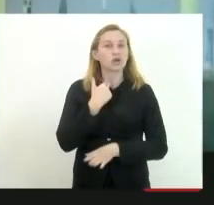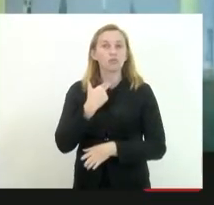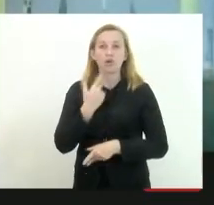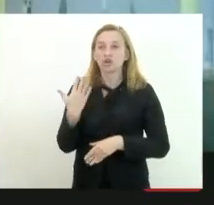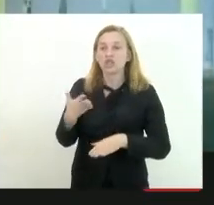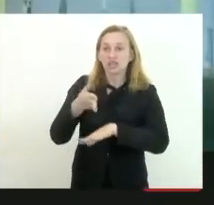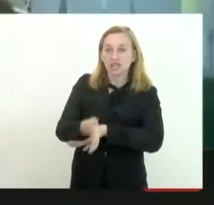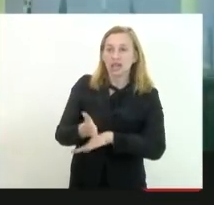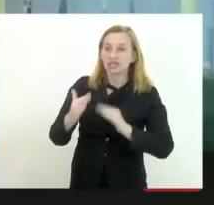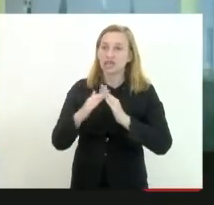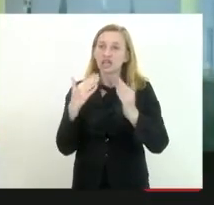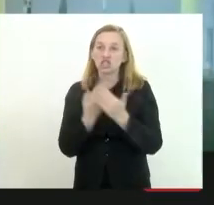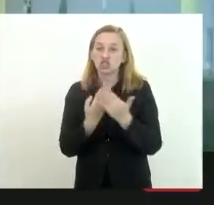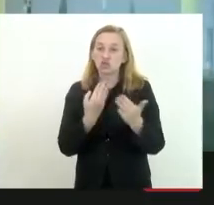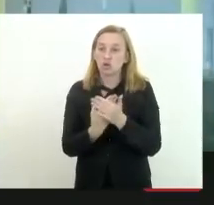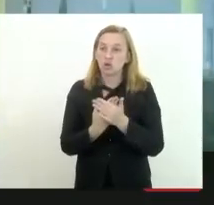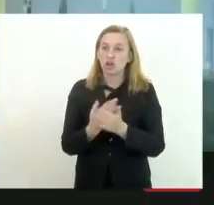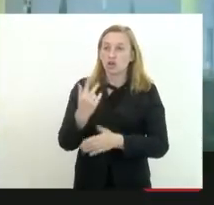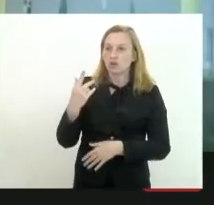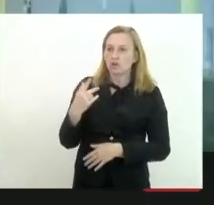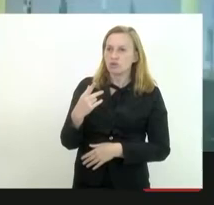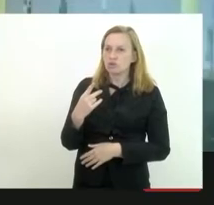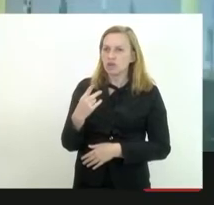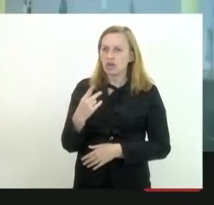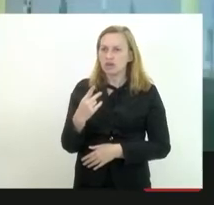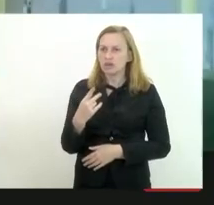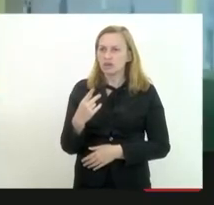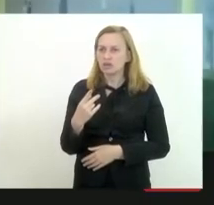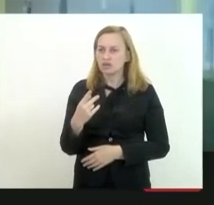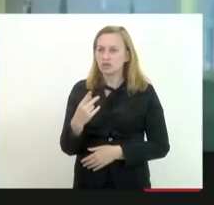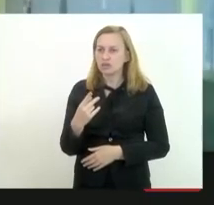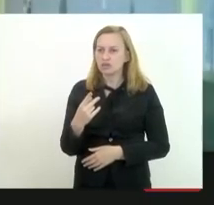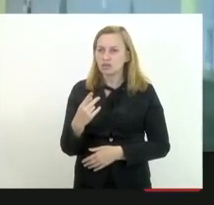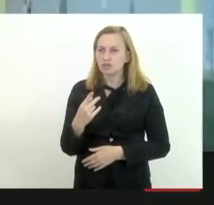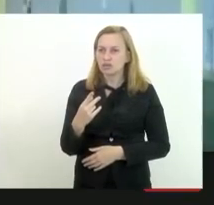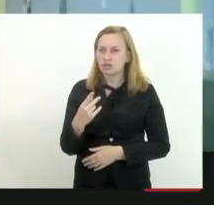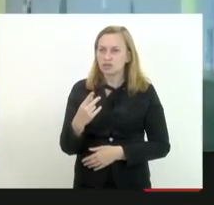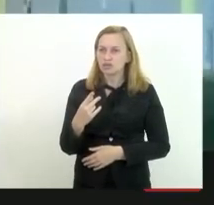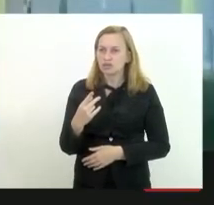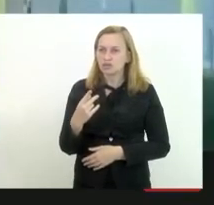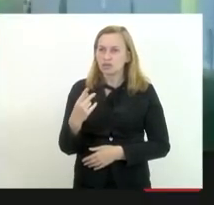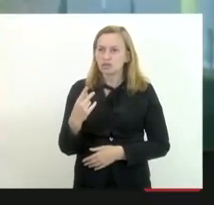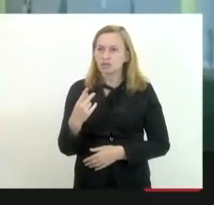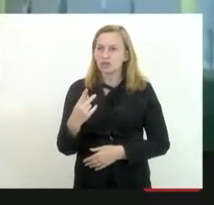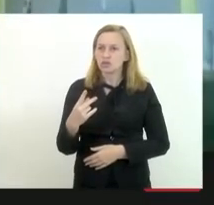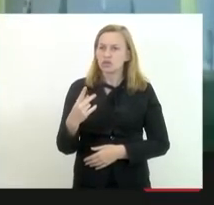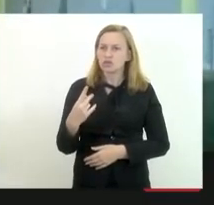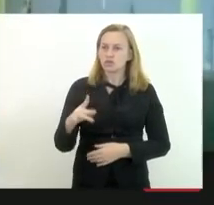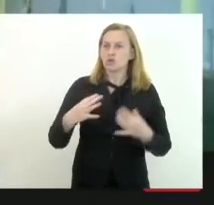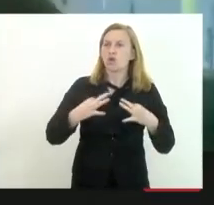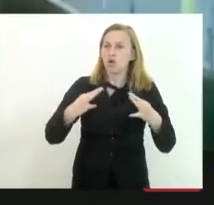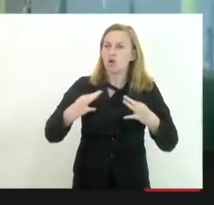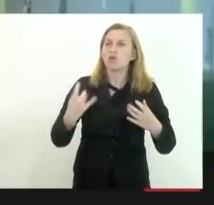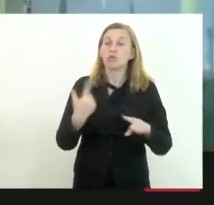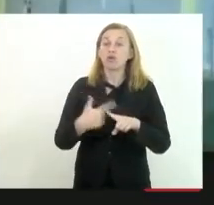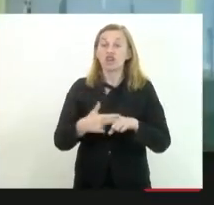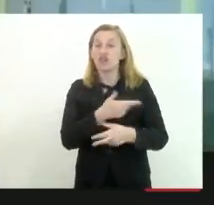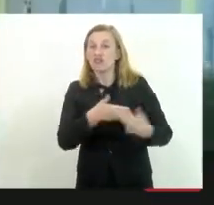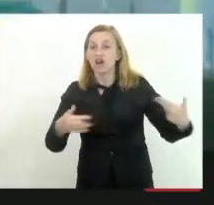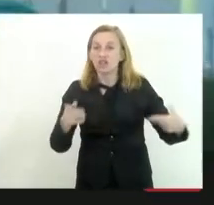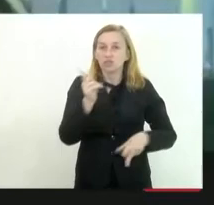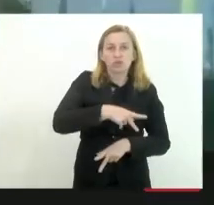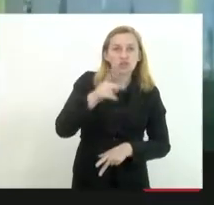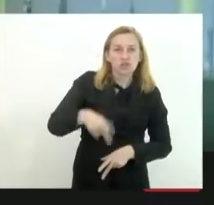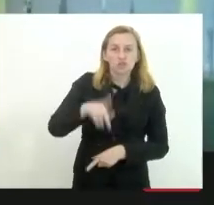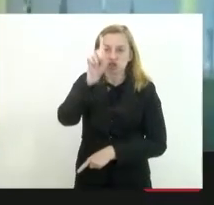entrar nas escolas com suas contas, com seus preceitos, porque muitas professoras, muitas